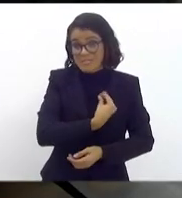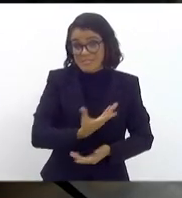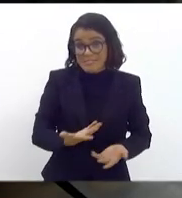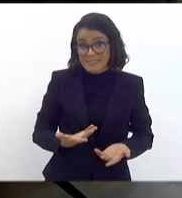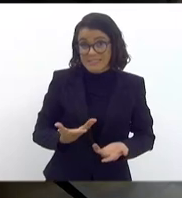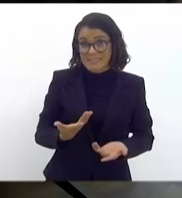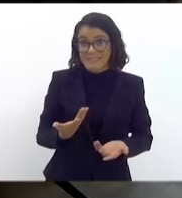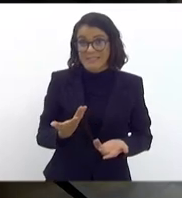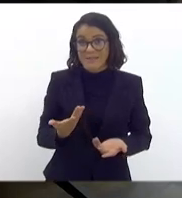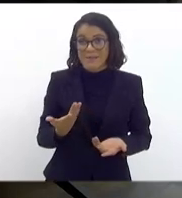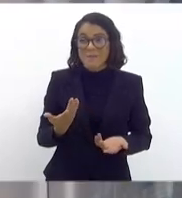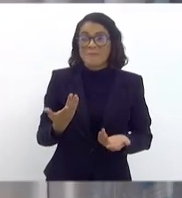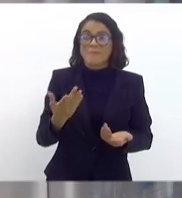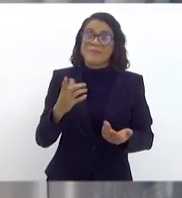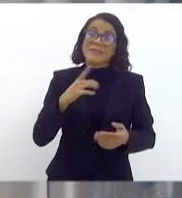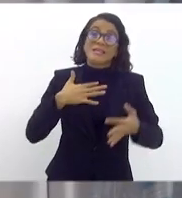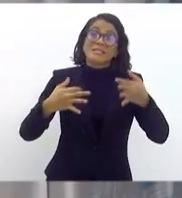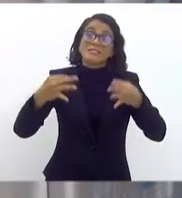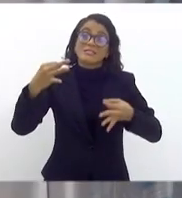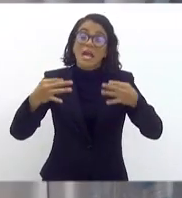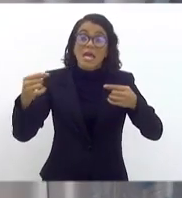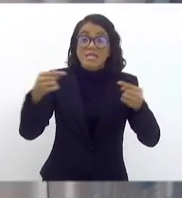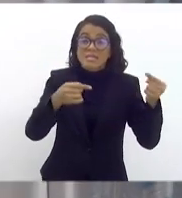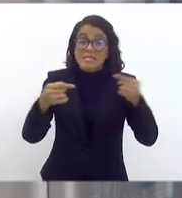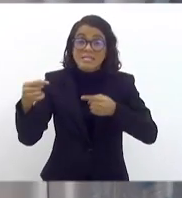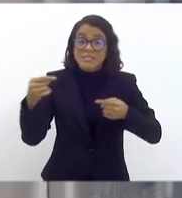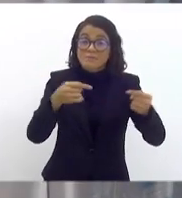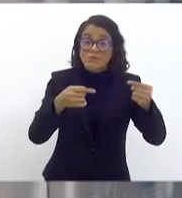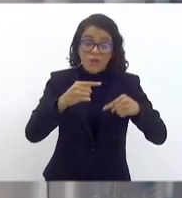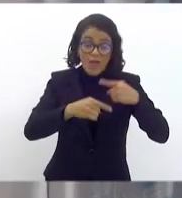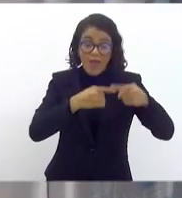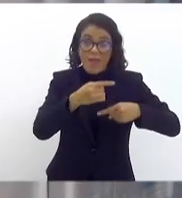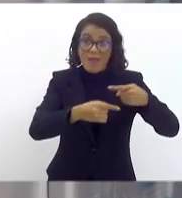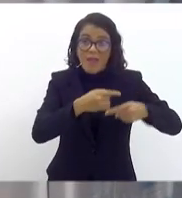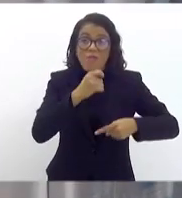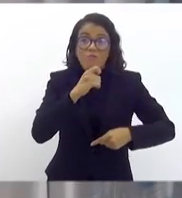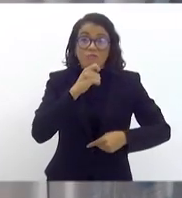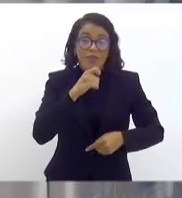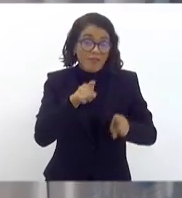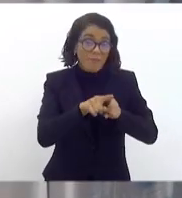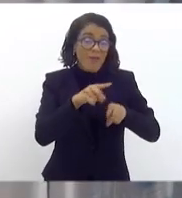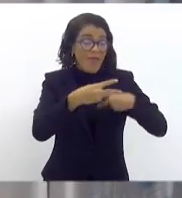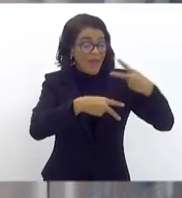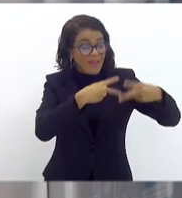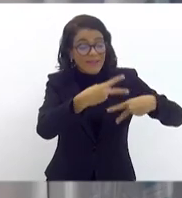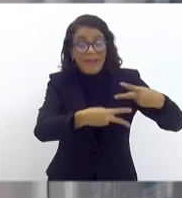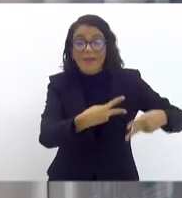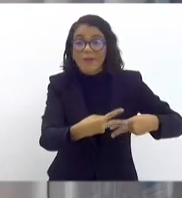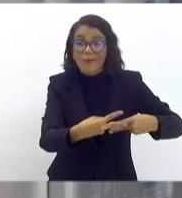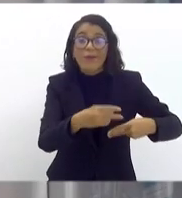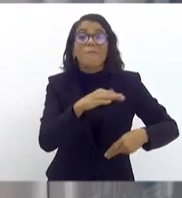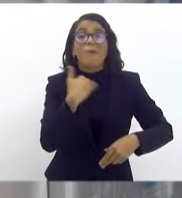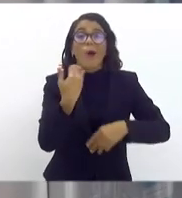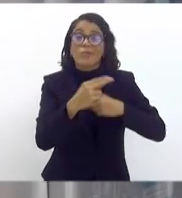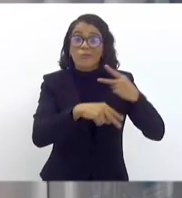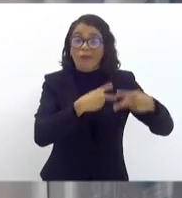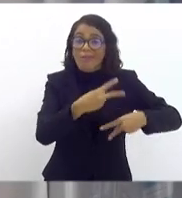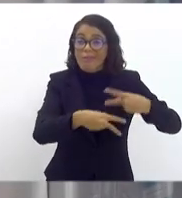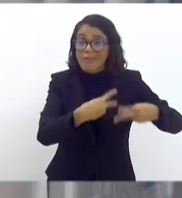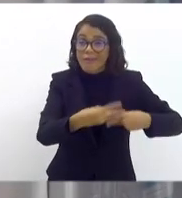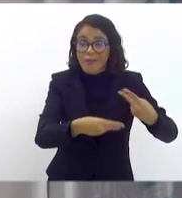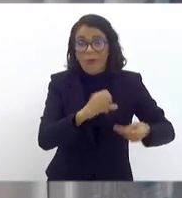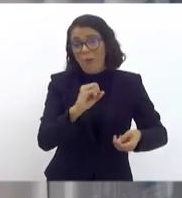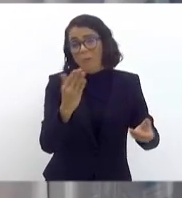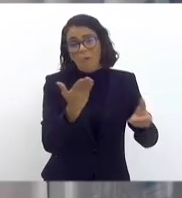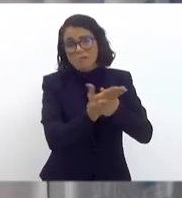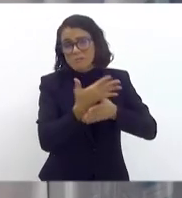Vamos lá, vamos ao caso. Há determinações judiciais. Disputa entre herdeiros, não havendo herdeiros, da morte do herdeiro com o processo de